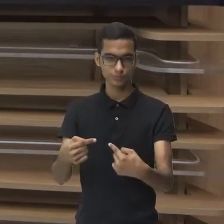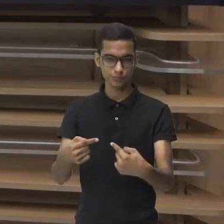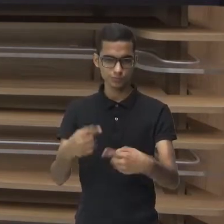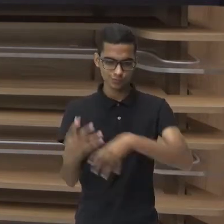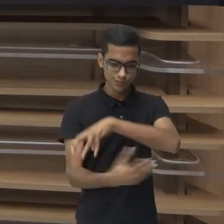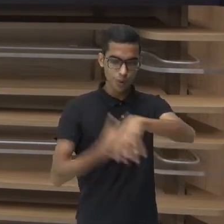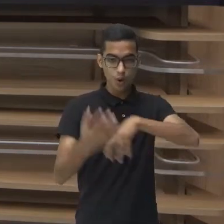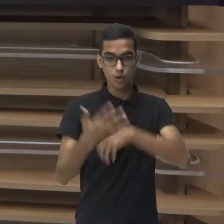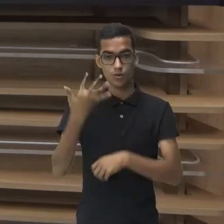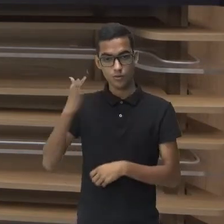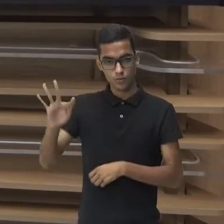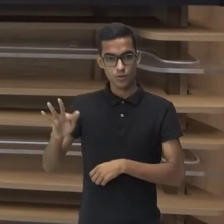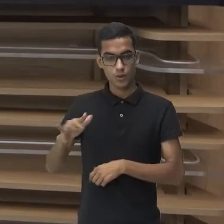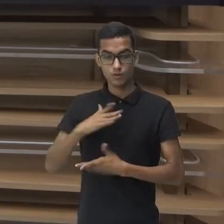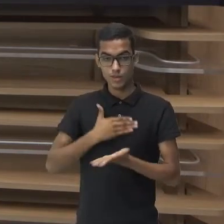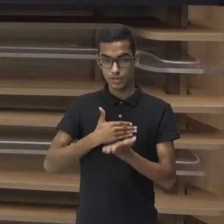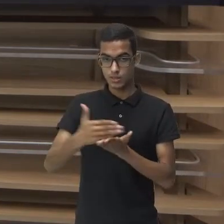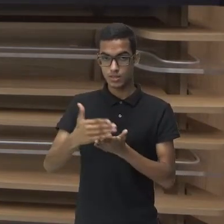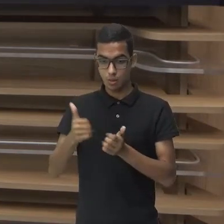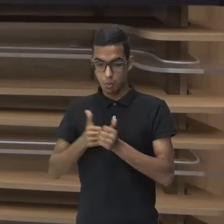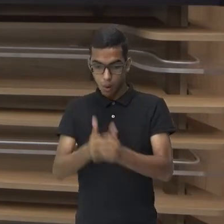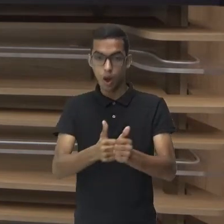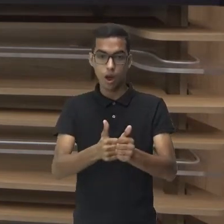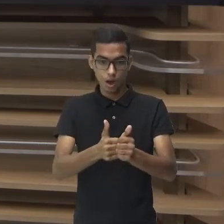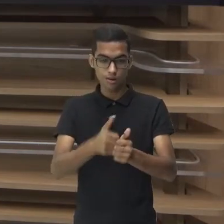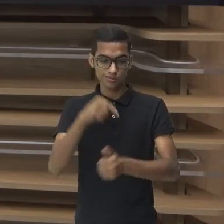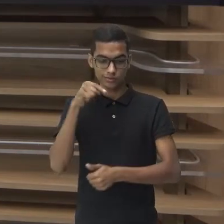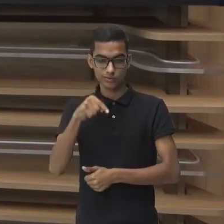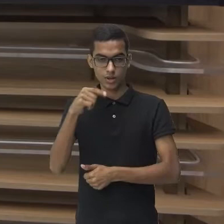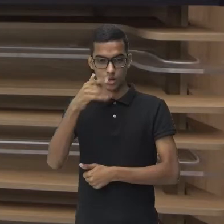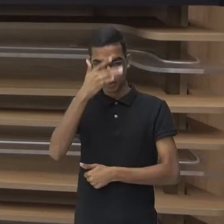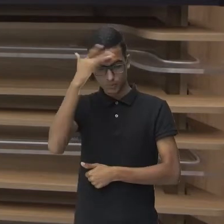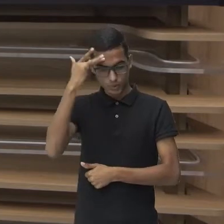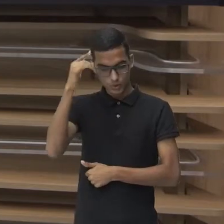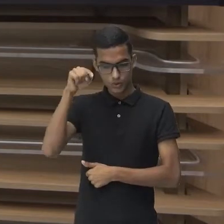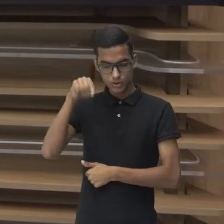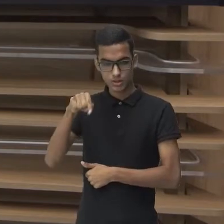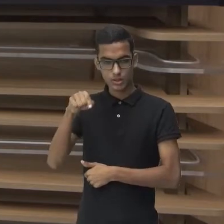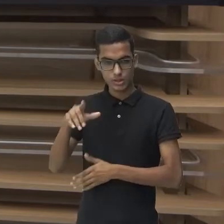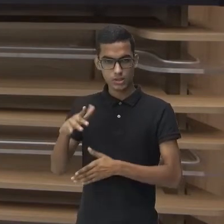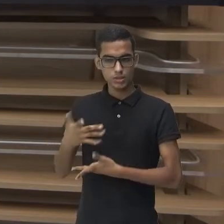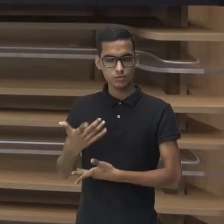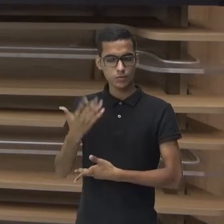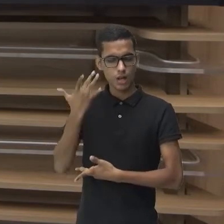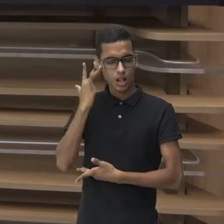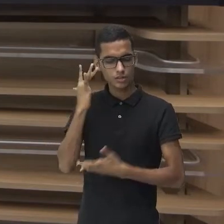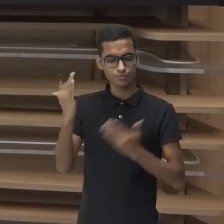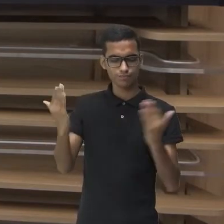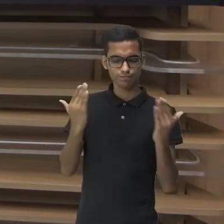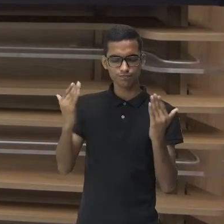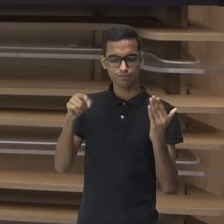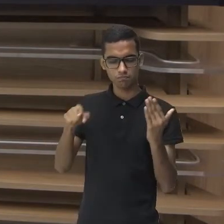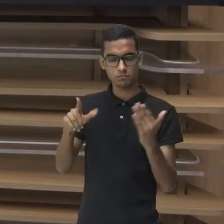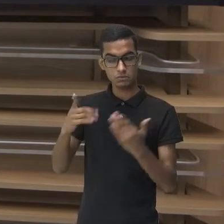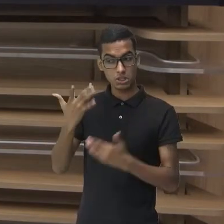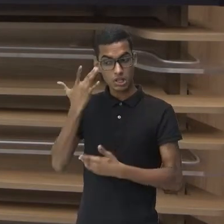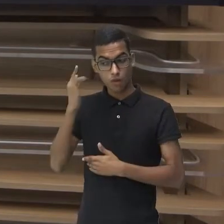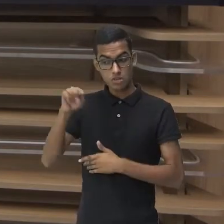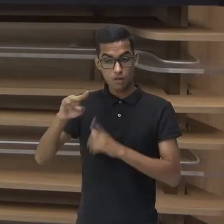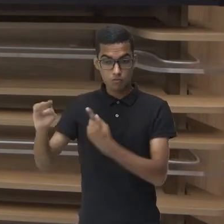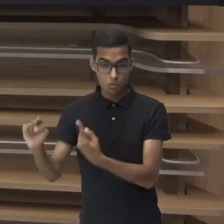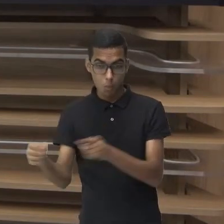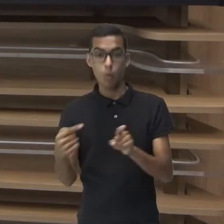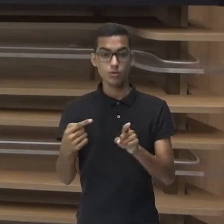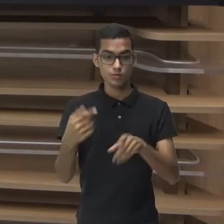grande perseguição àquelas pessoas que eles suspeitavam que estavam contra a Revolução. Jacobinos,